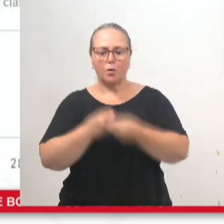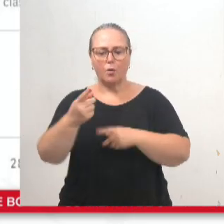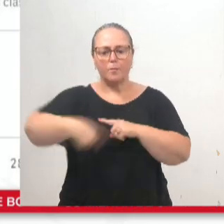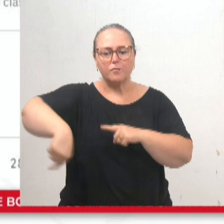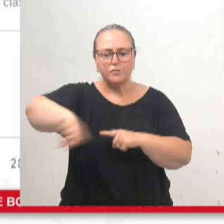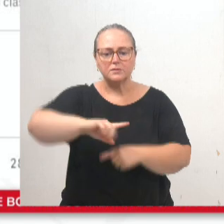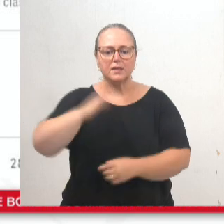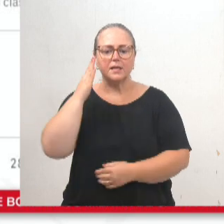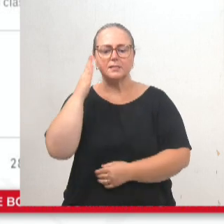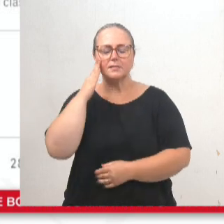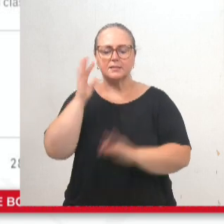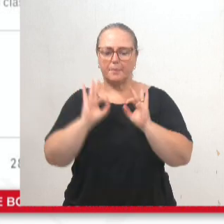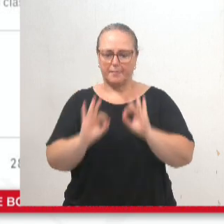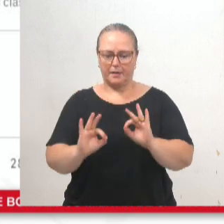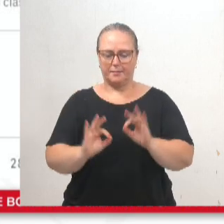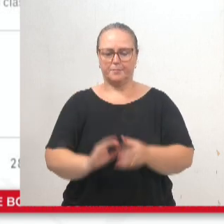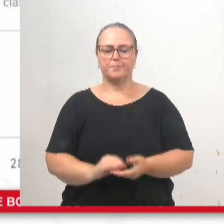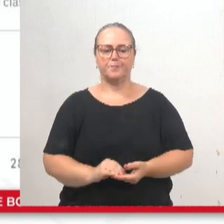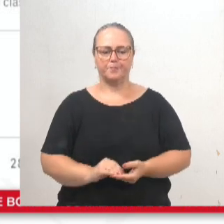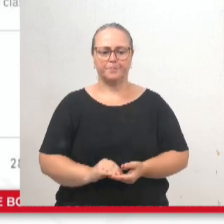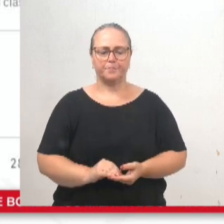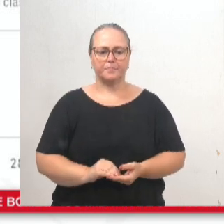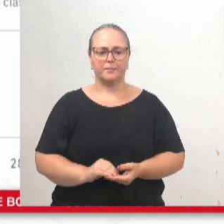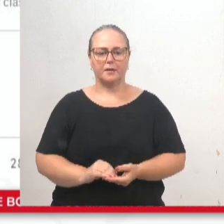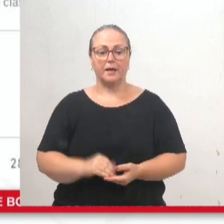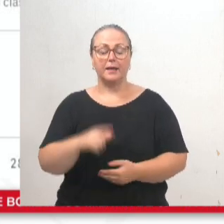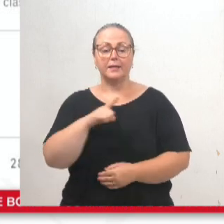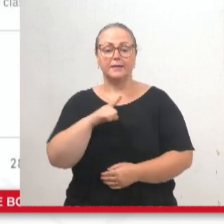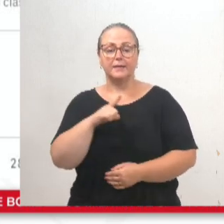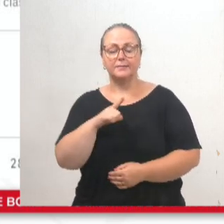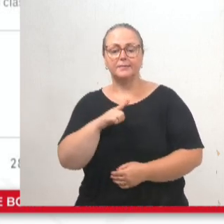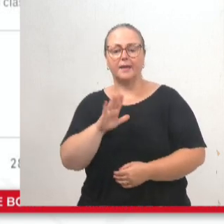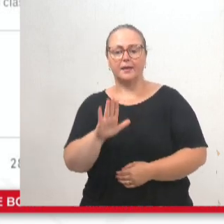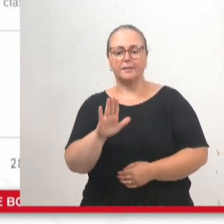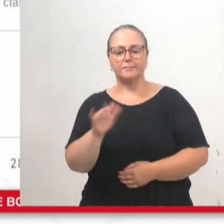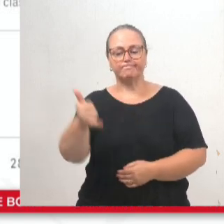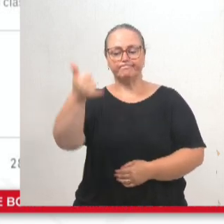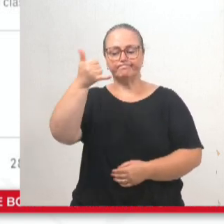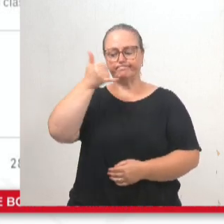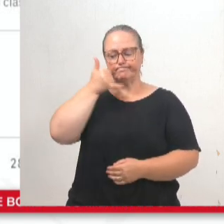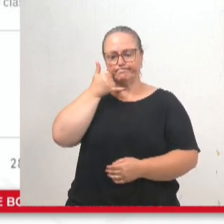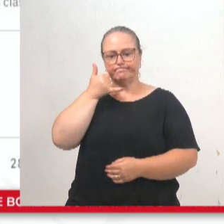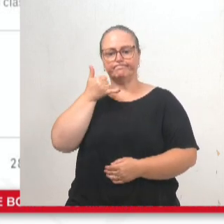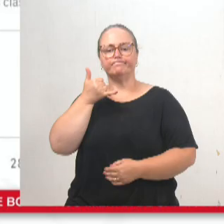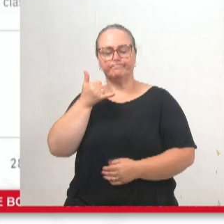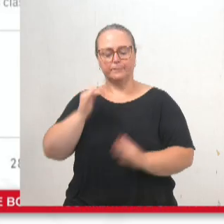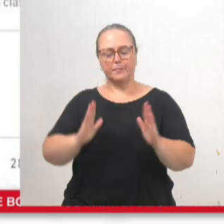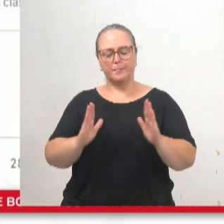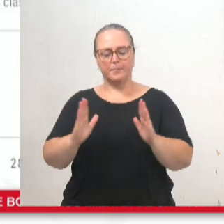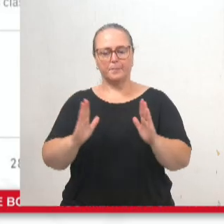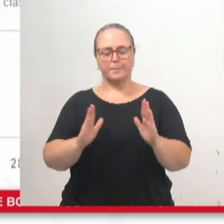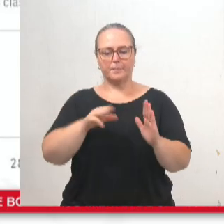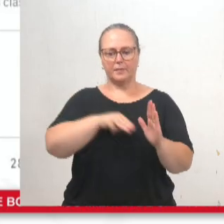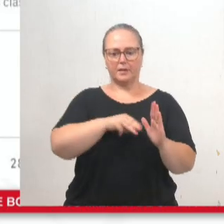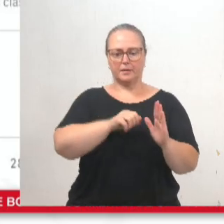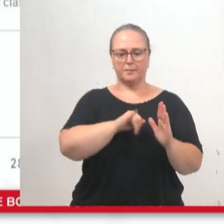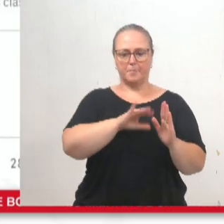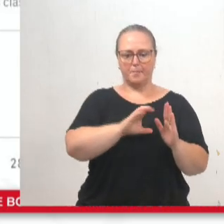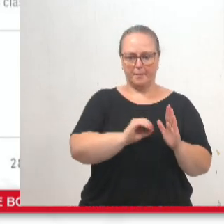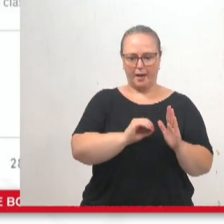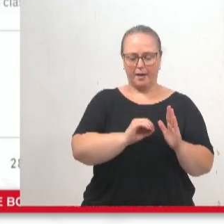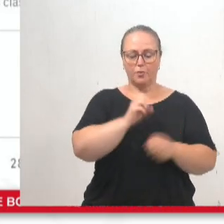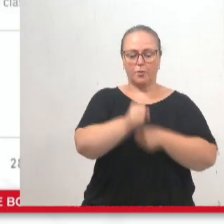tomem conhecimento, eu trouxe aqui a parte de chamadas telefônicas do período de maio a dezembro de